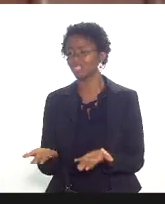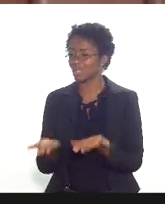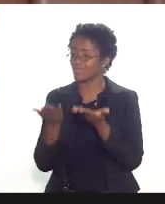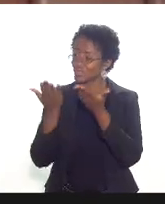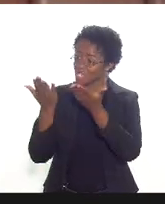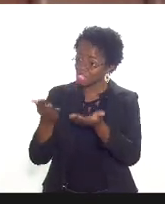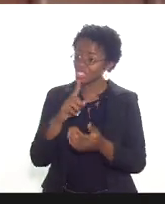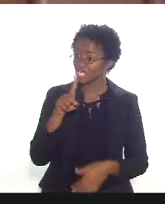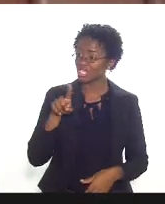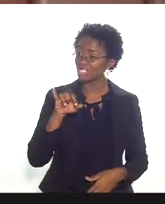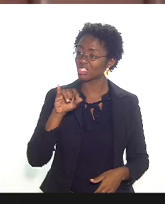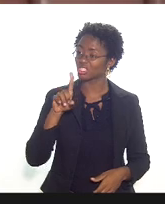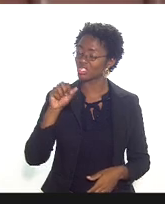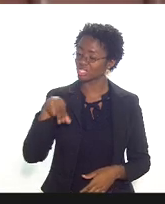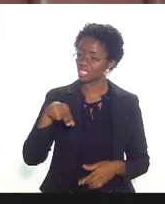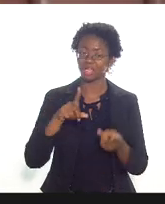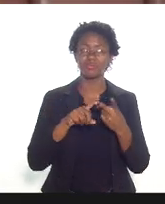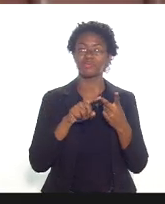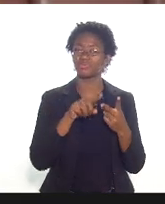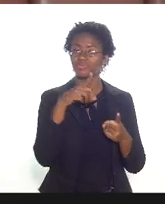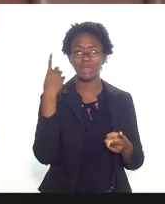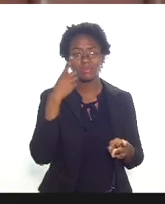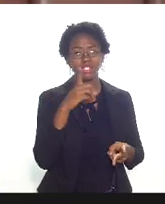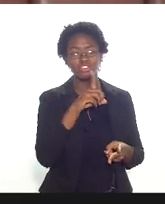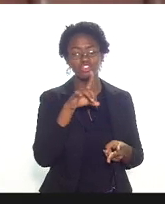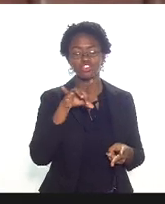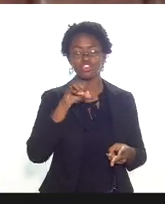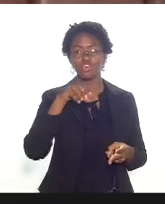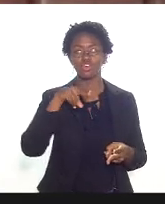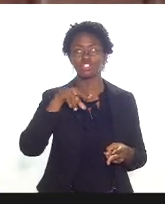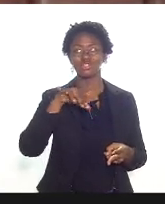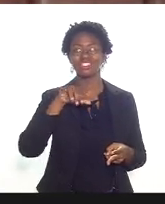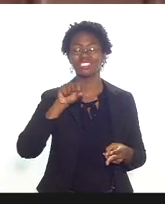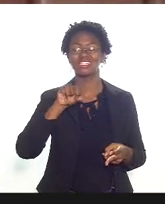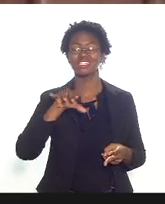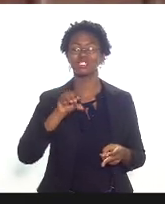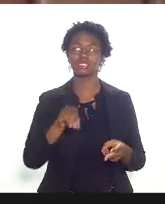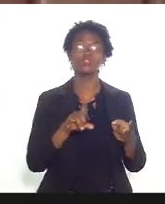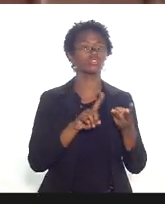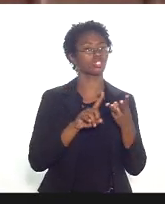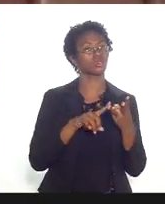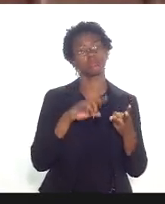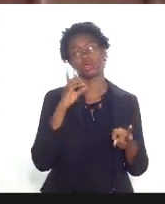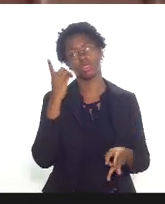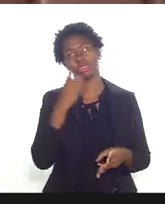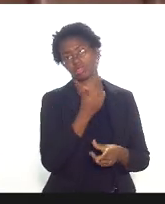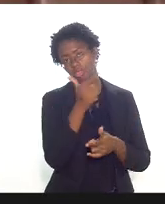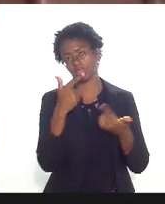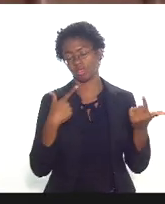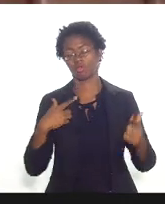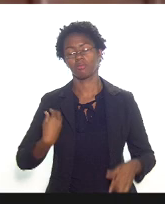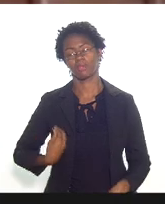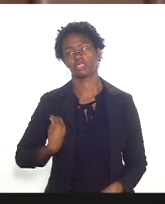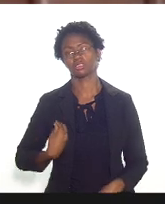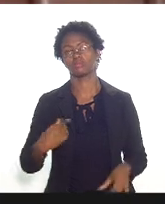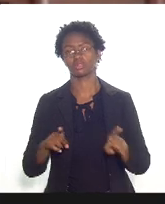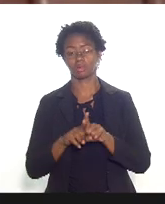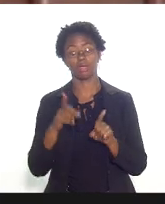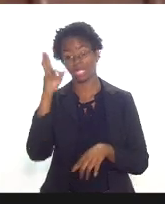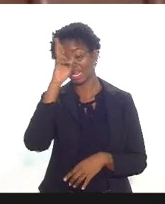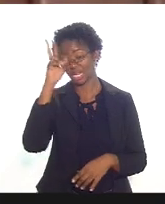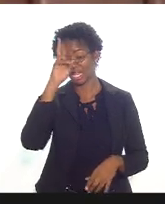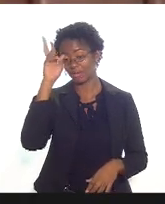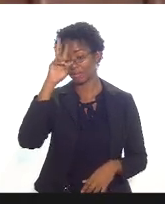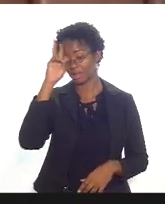ao deputado Dionísio Lins, aos deputados e deputadas que compõem essa frente. Lembrando, só para a gente